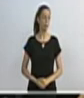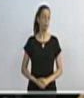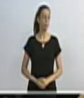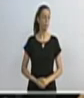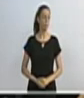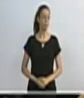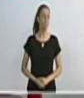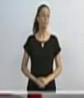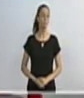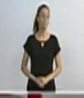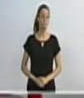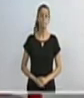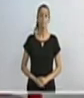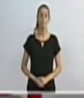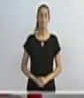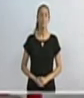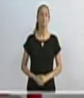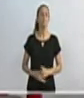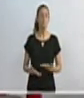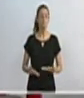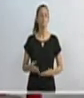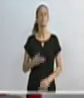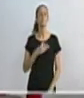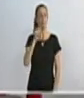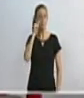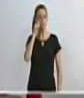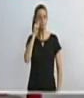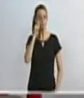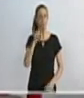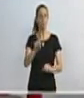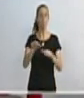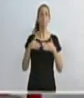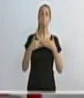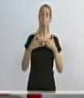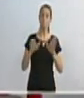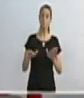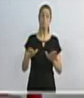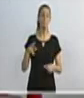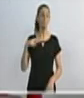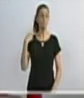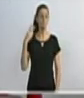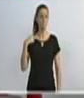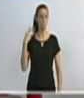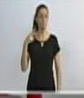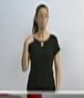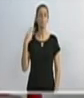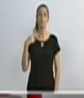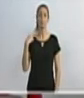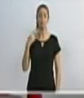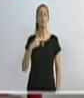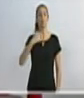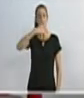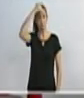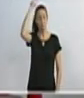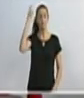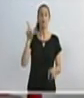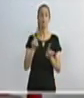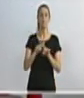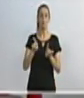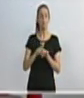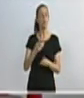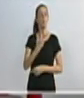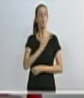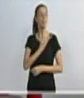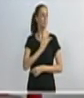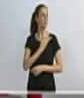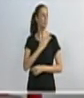Senhor presidente dessa audiência pública, vereador Almir, vereador Adriano, proponente em conjunto com o meu amigo